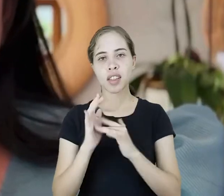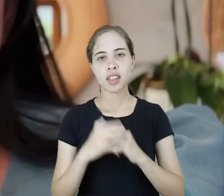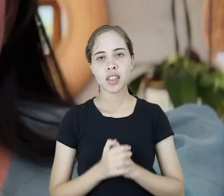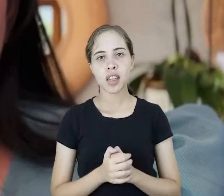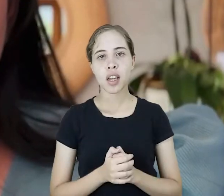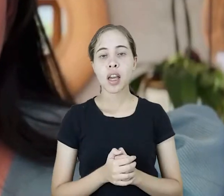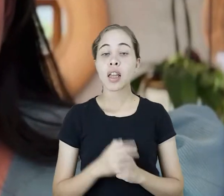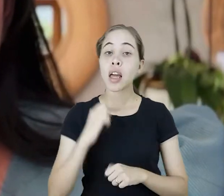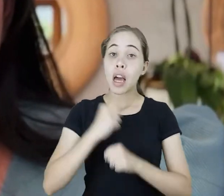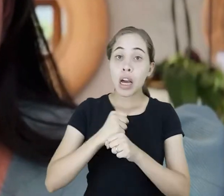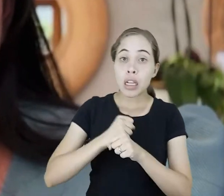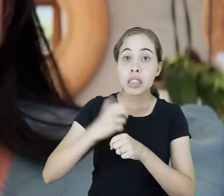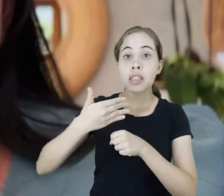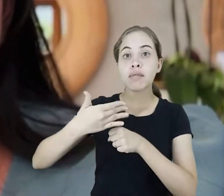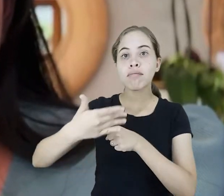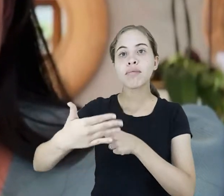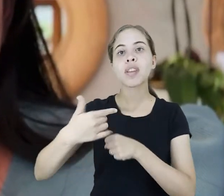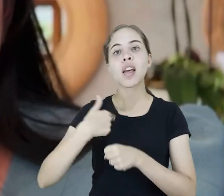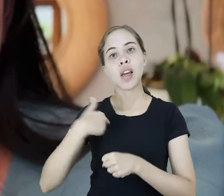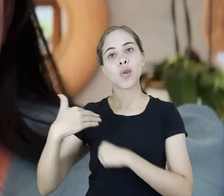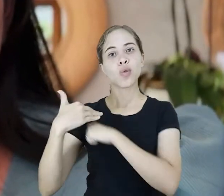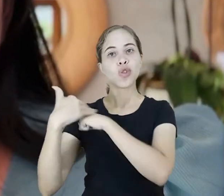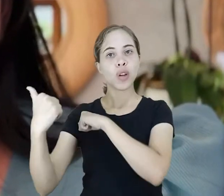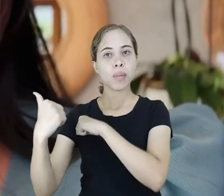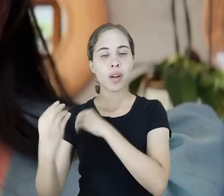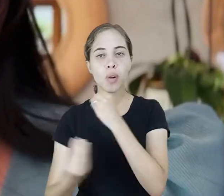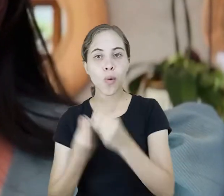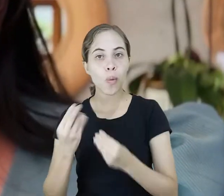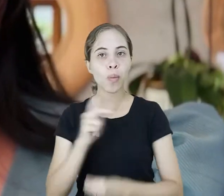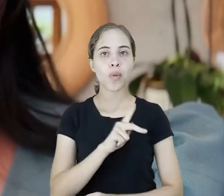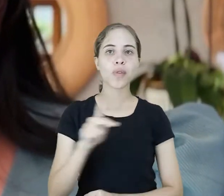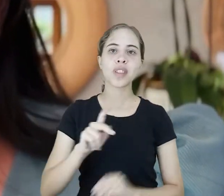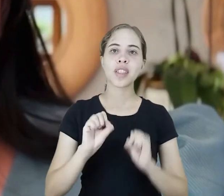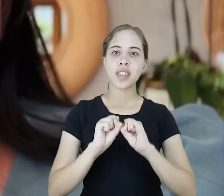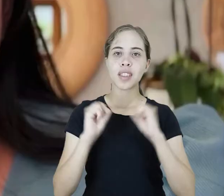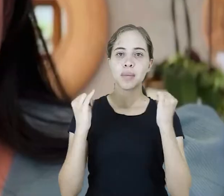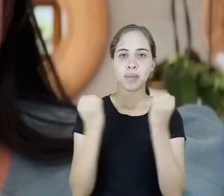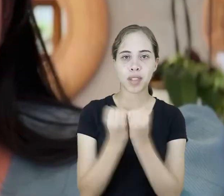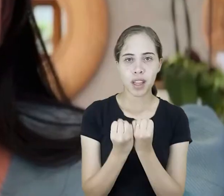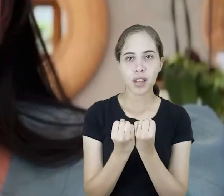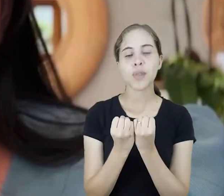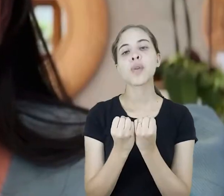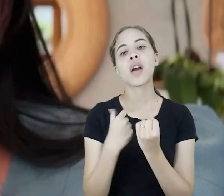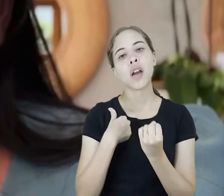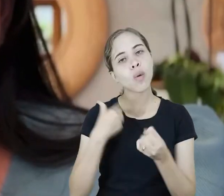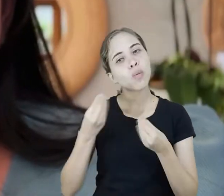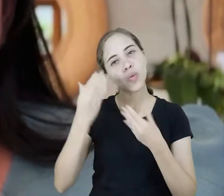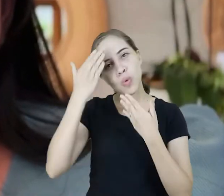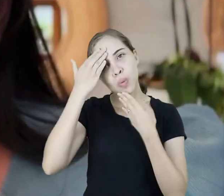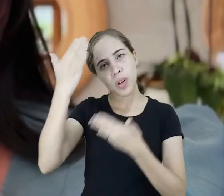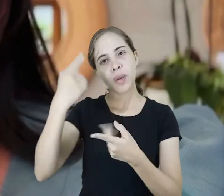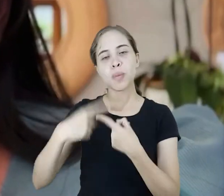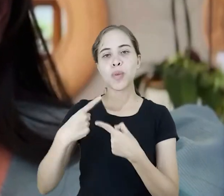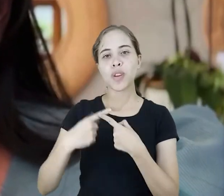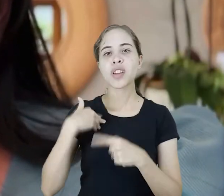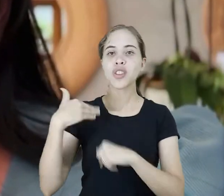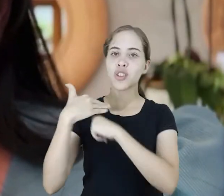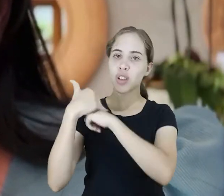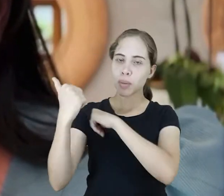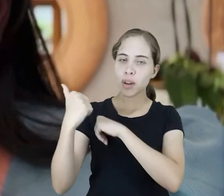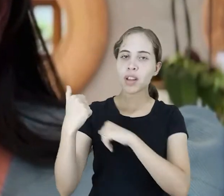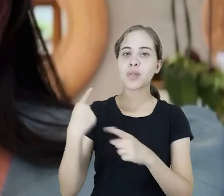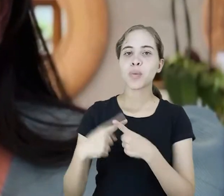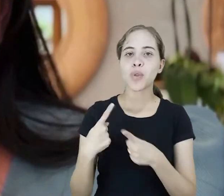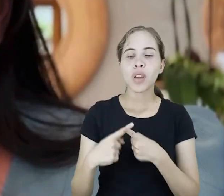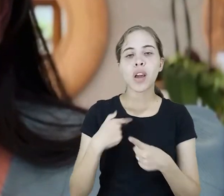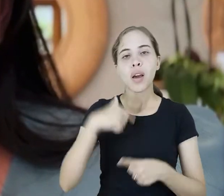aí, alguns aninhos depois, eu fui chamada como professora de seminário, e eu sou muito grata por esse chamado. Eu sou muito